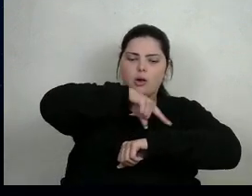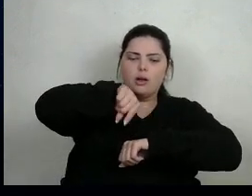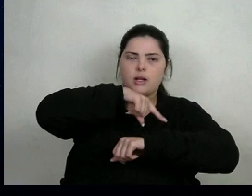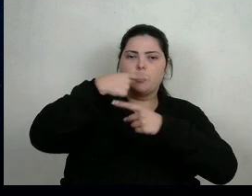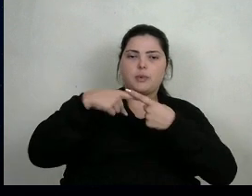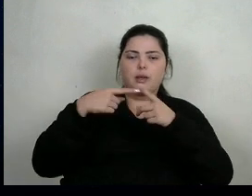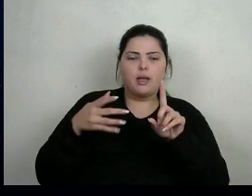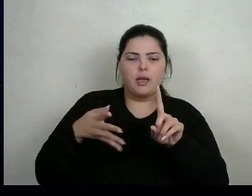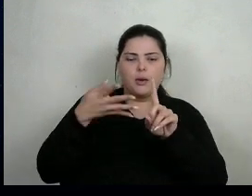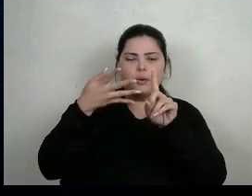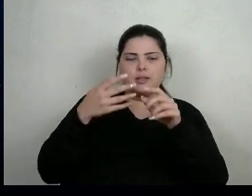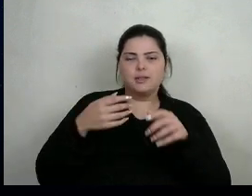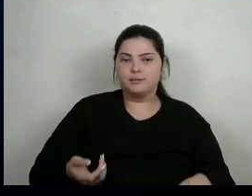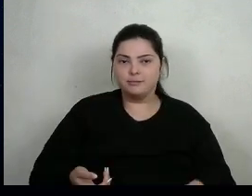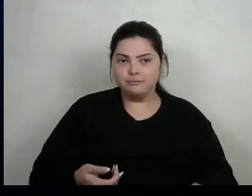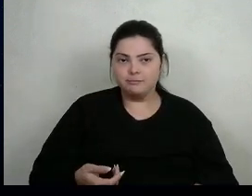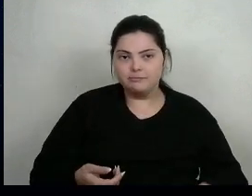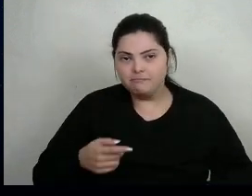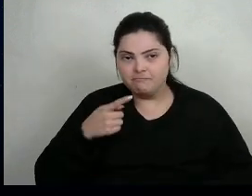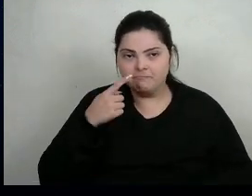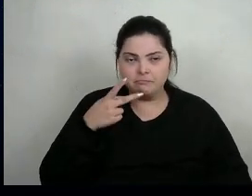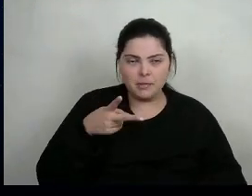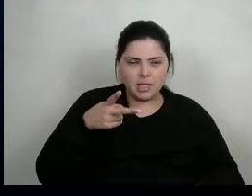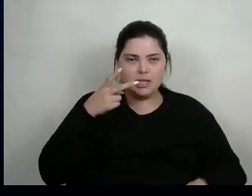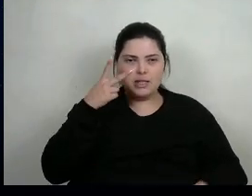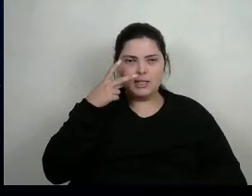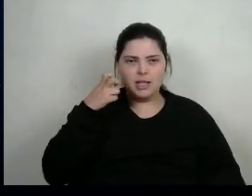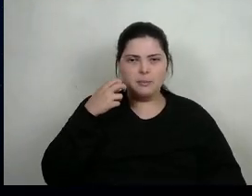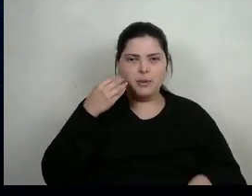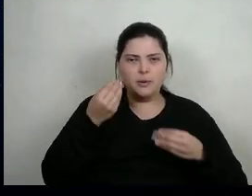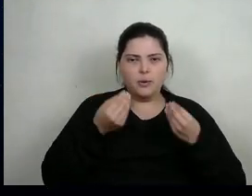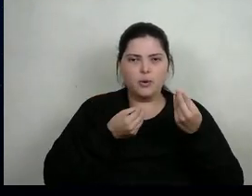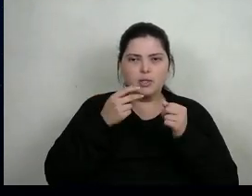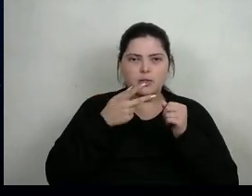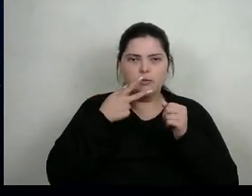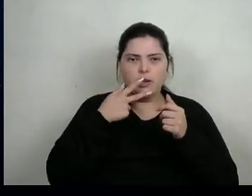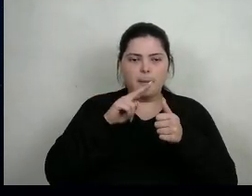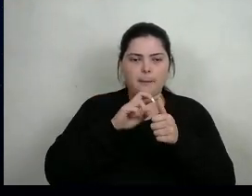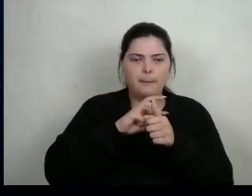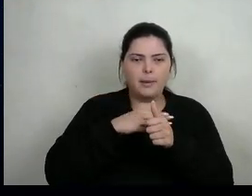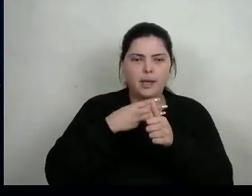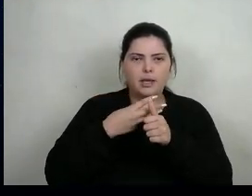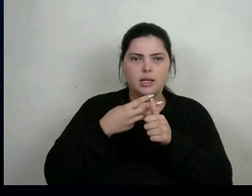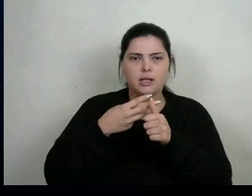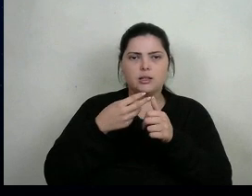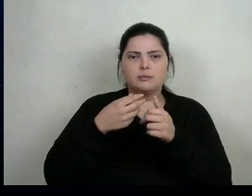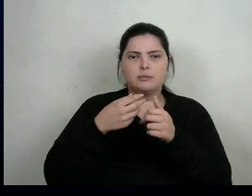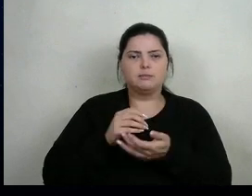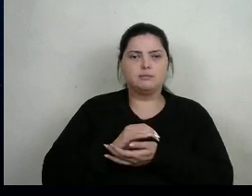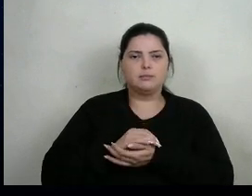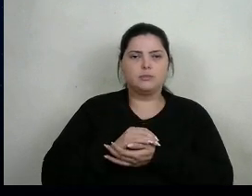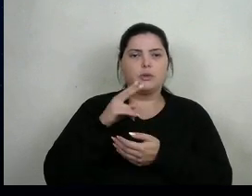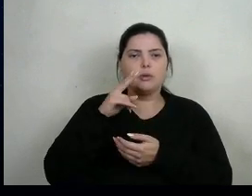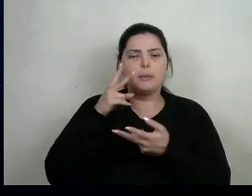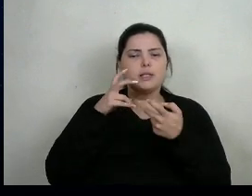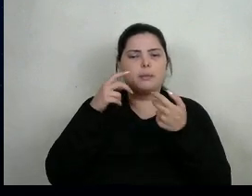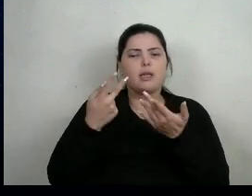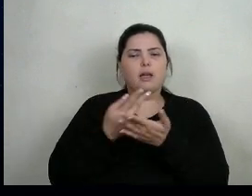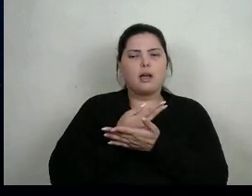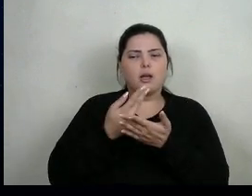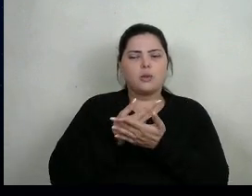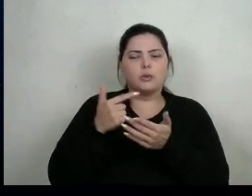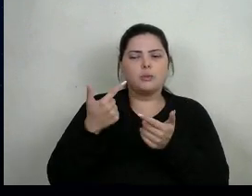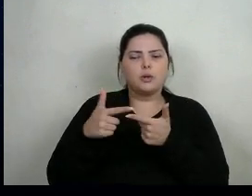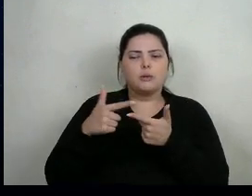então Olha como a gente distorce um pouco as métricas quando a gente olha para isso de maneira inveja um outro problema é